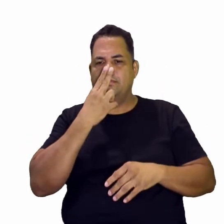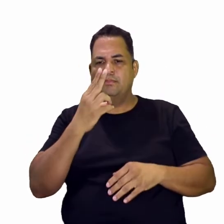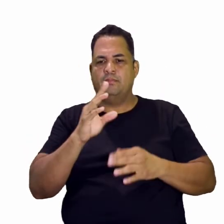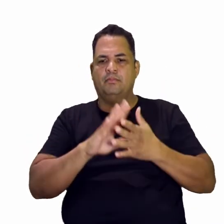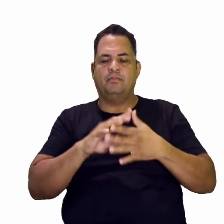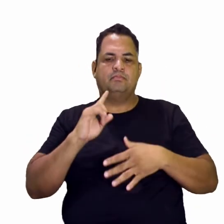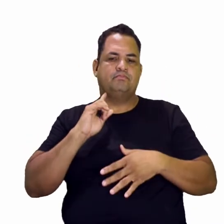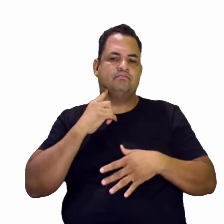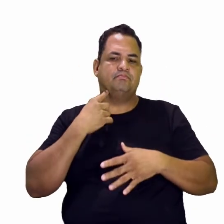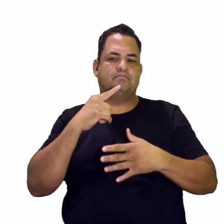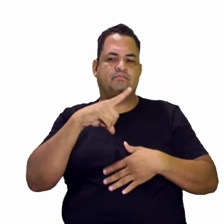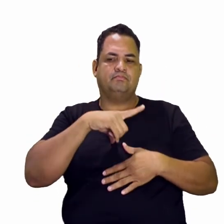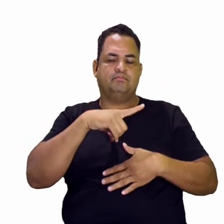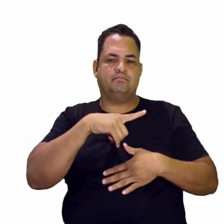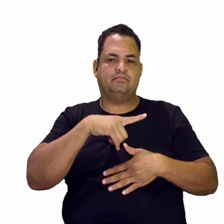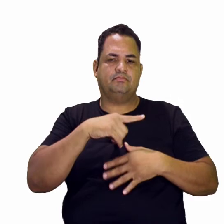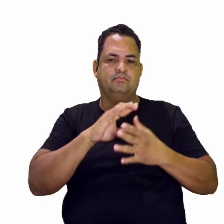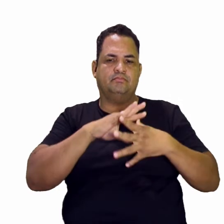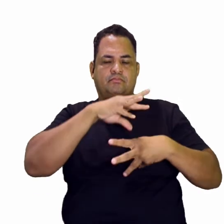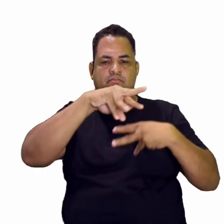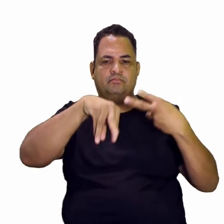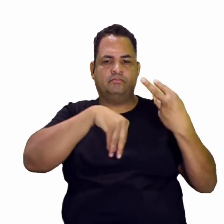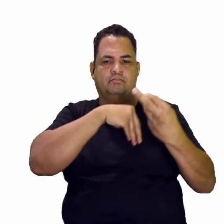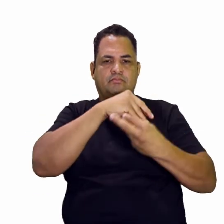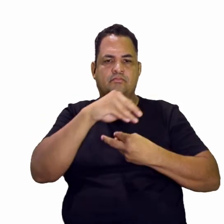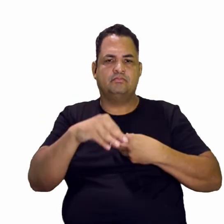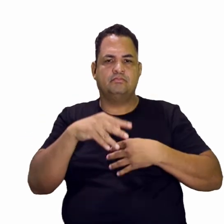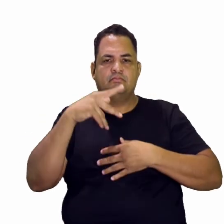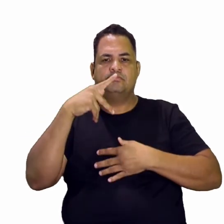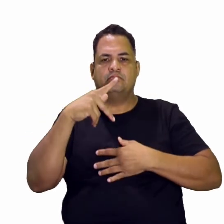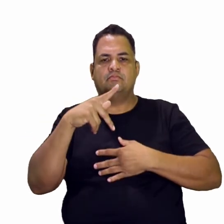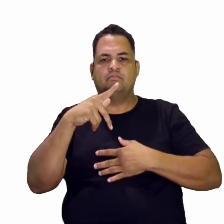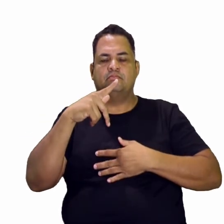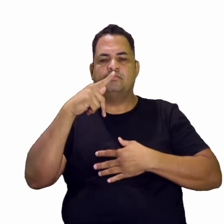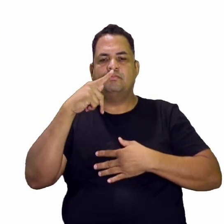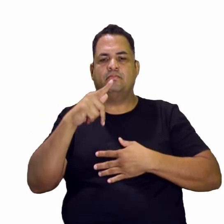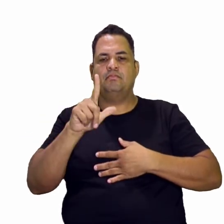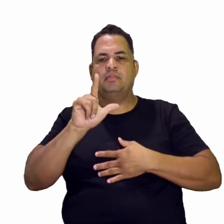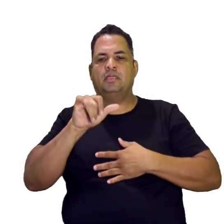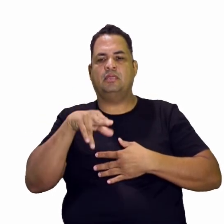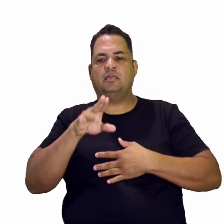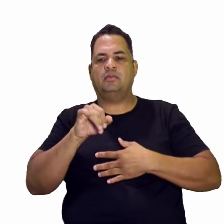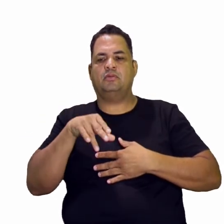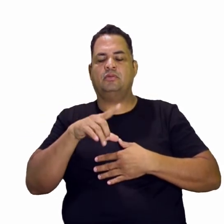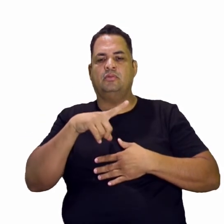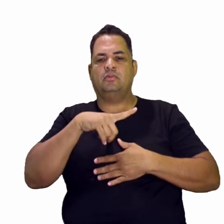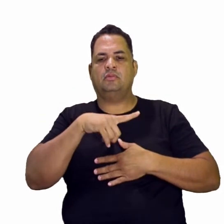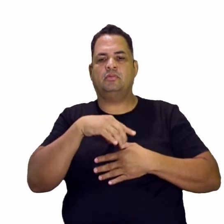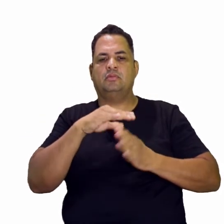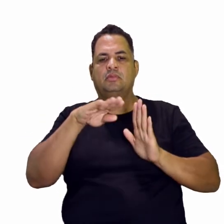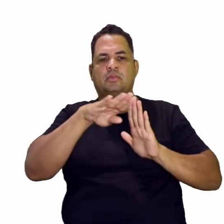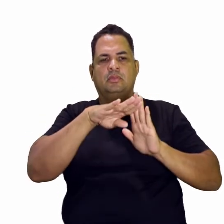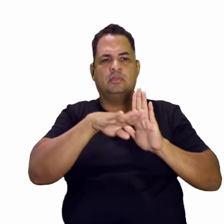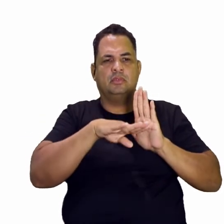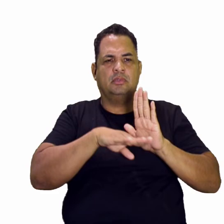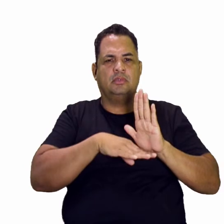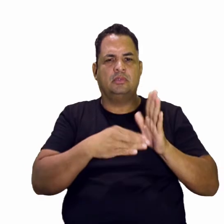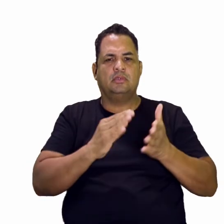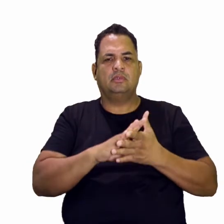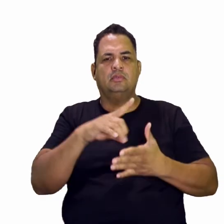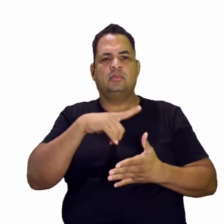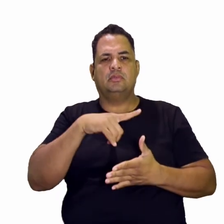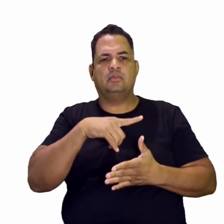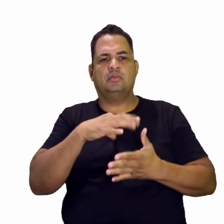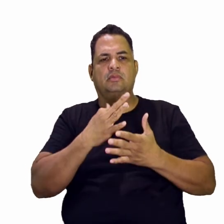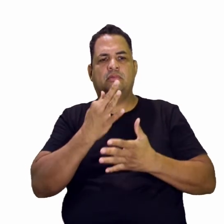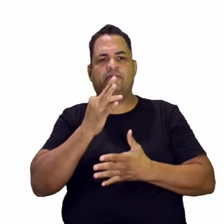Então ali está misturado o plâncton. Só que dentro desse plâncton nós temos uma classificação. E existem